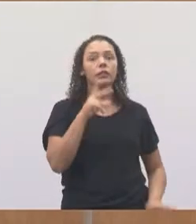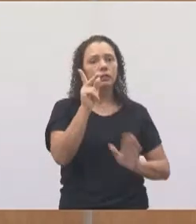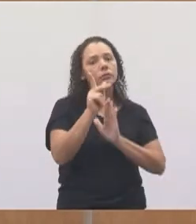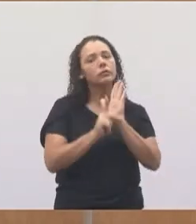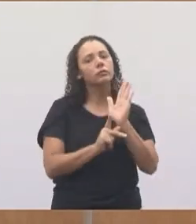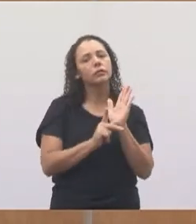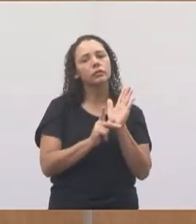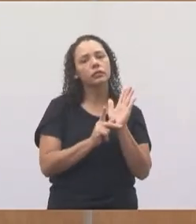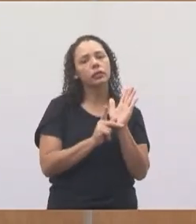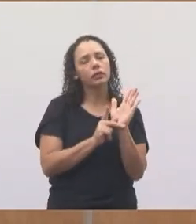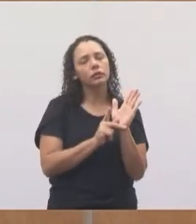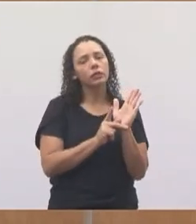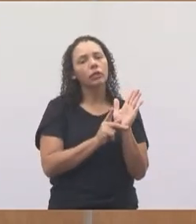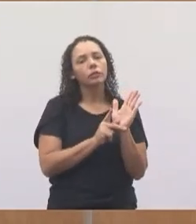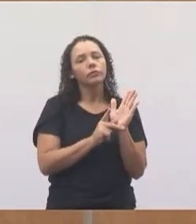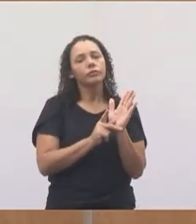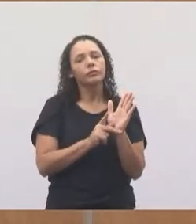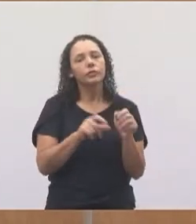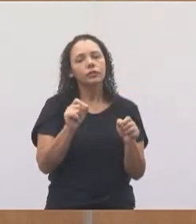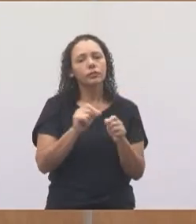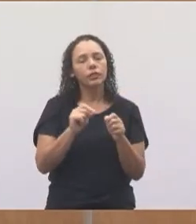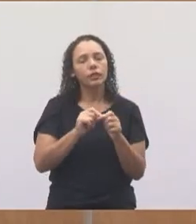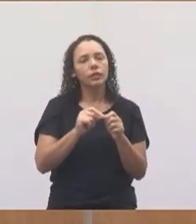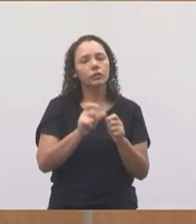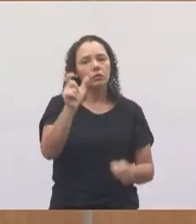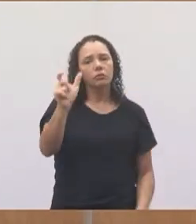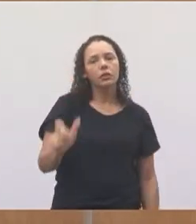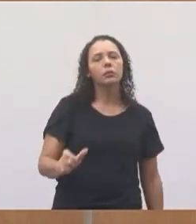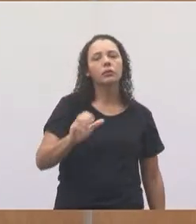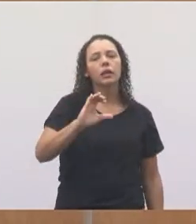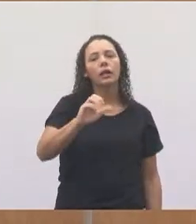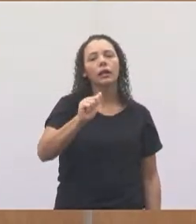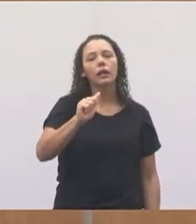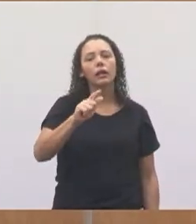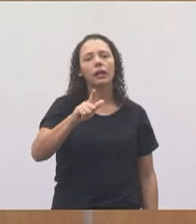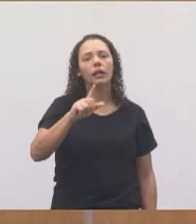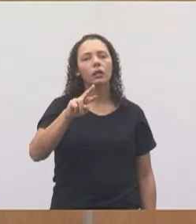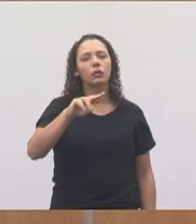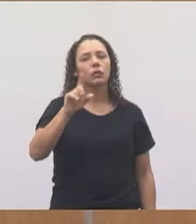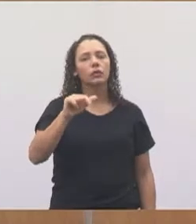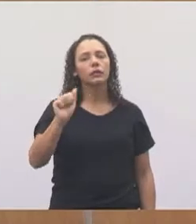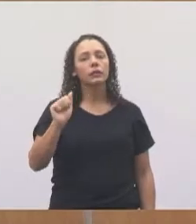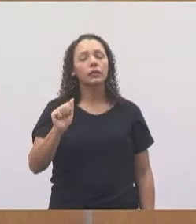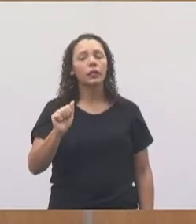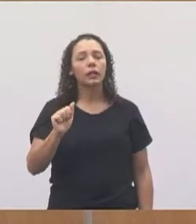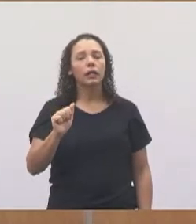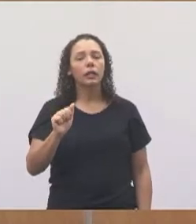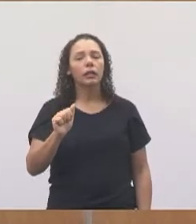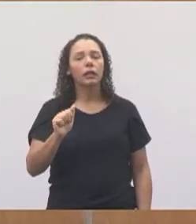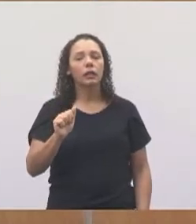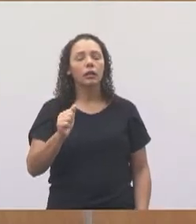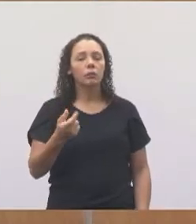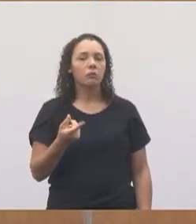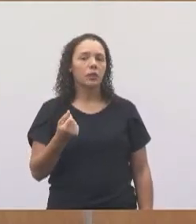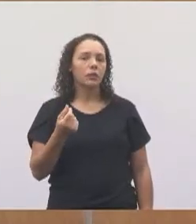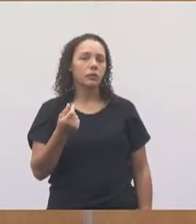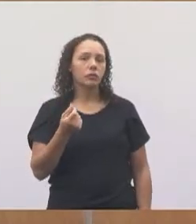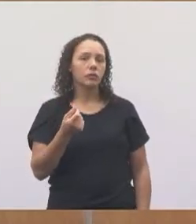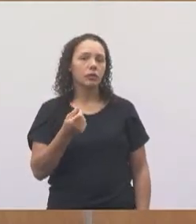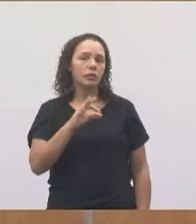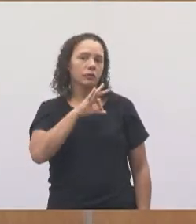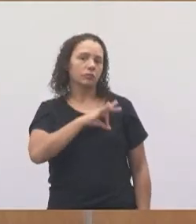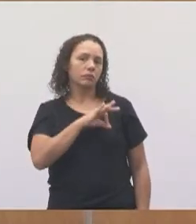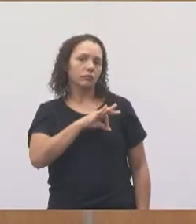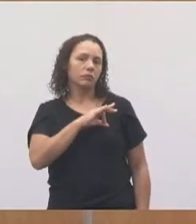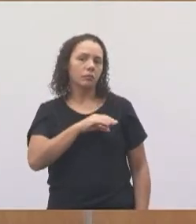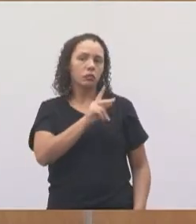projeto feito pelo Calusa, né, que foi para aumentar um pouco o patronal dos professores por